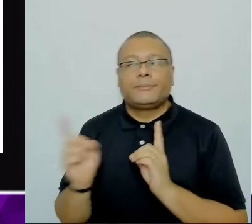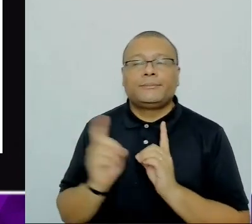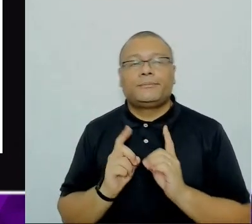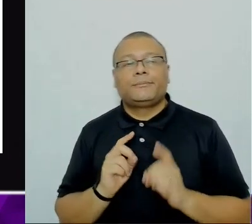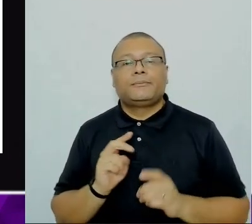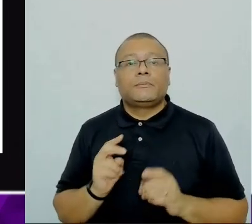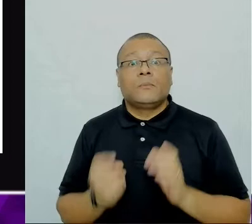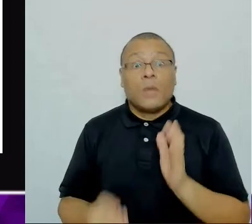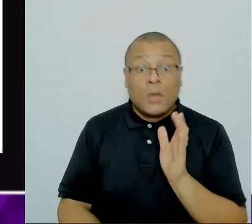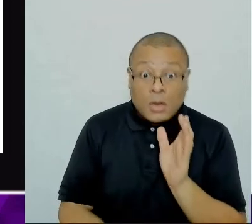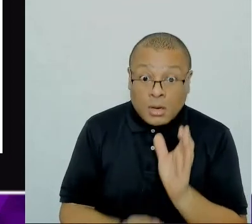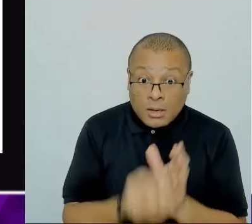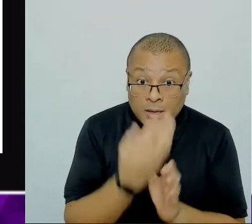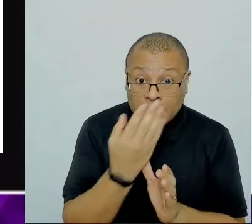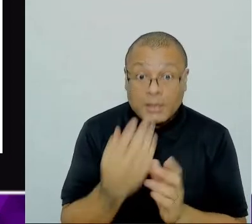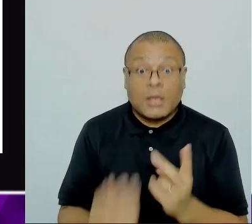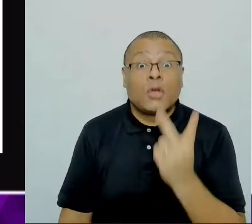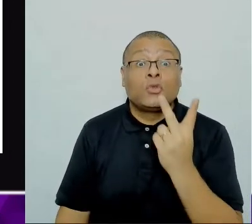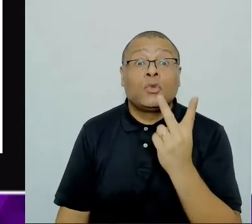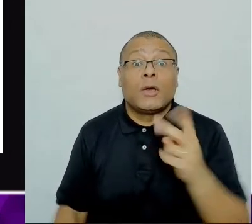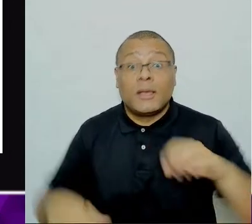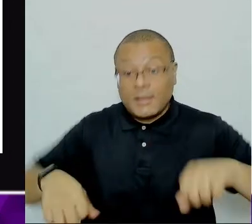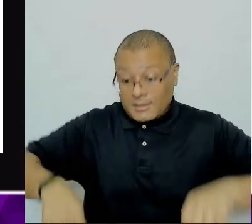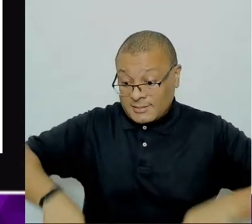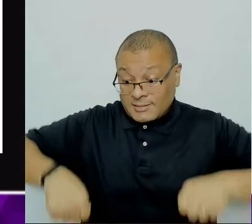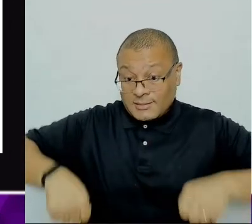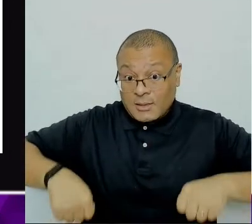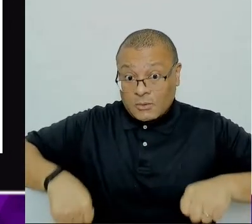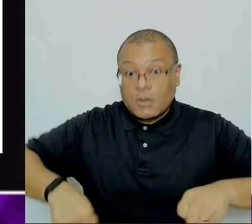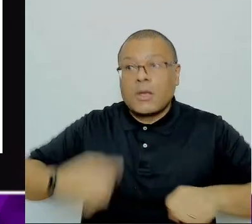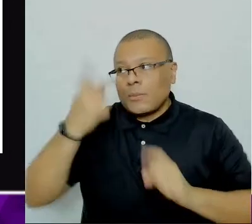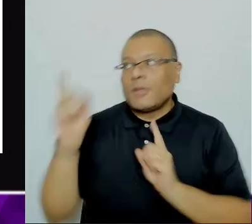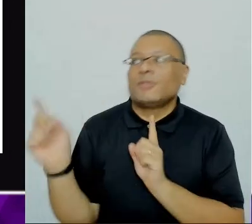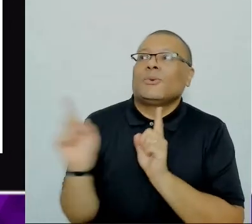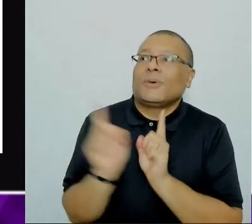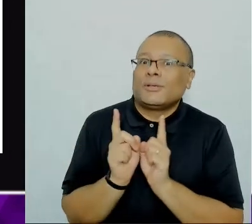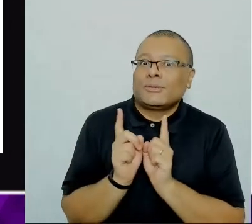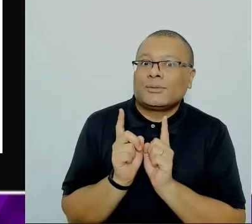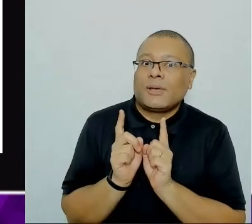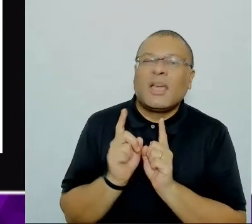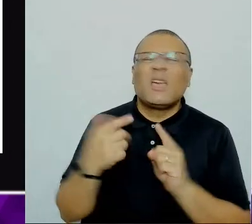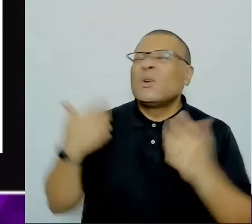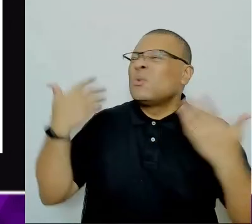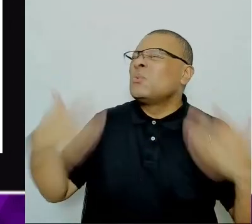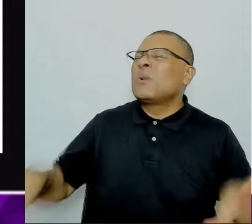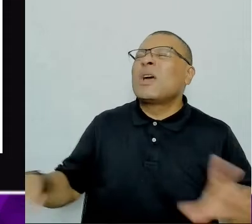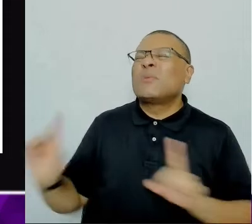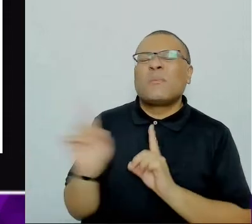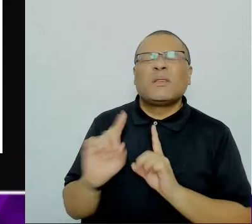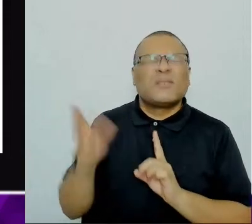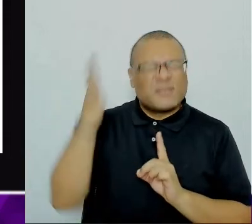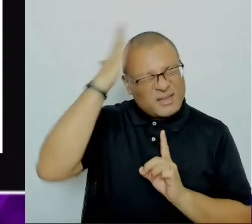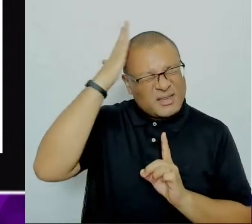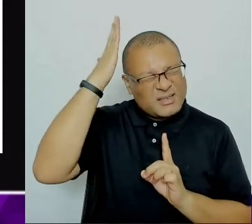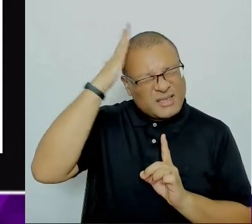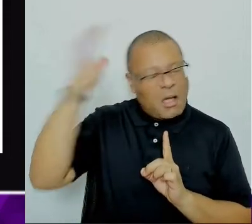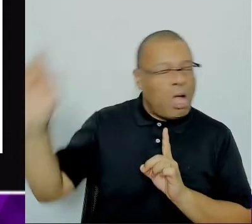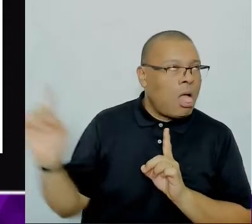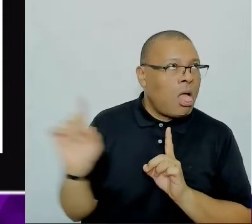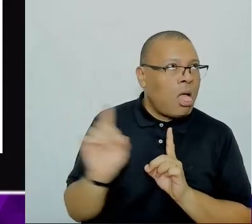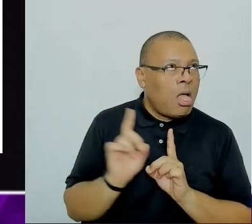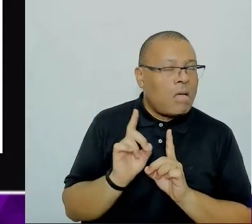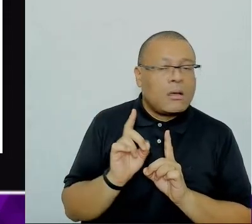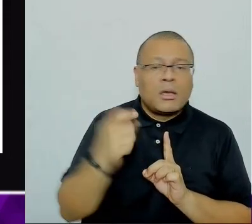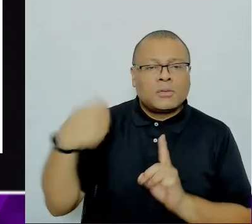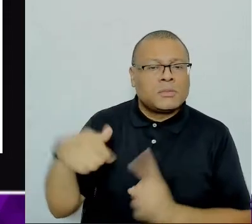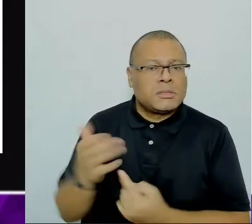cria, né? Ó, dois tipos de sacolas. Uma que eu quero sim alguém do meu lado, outra não, eu sei o que eu vou comprar. Eu não preciso, né, de tecnologia.